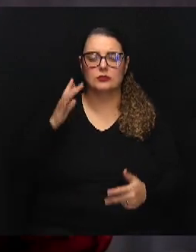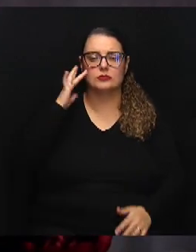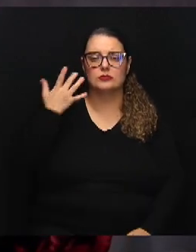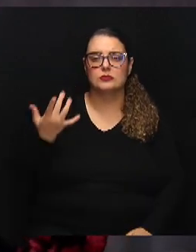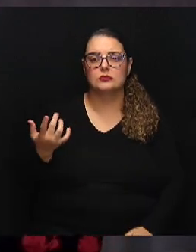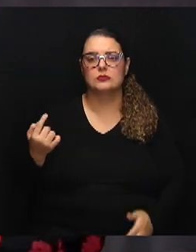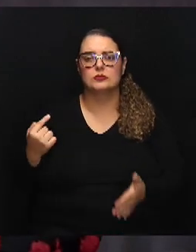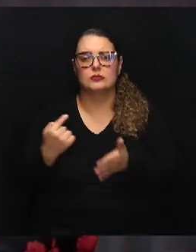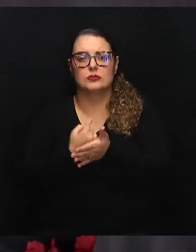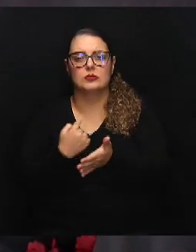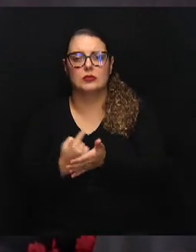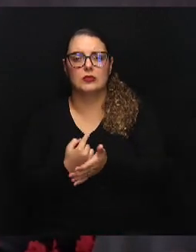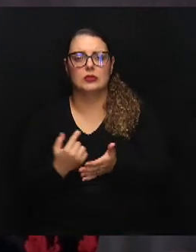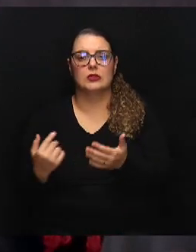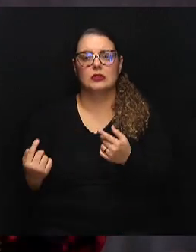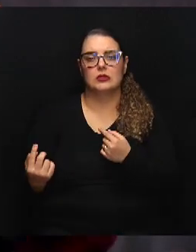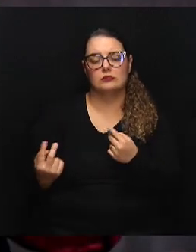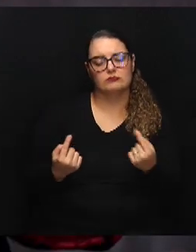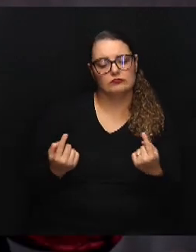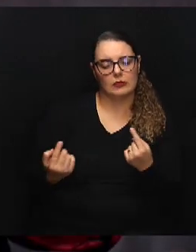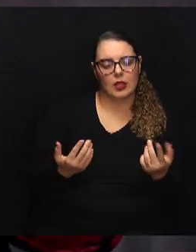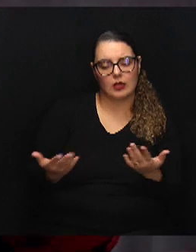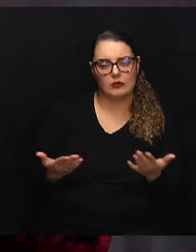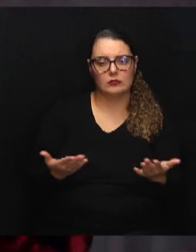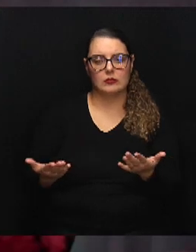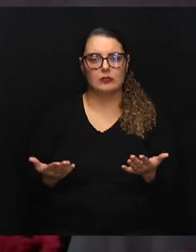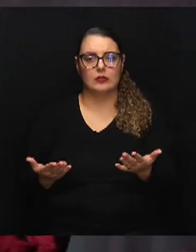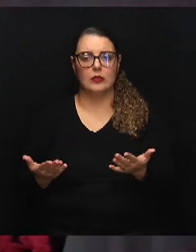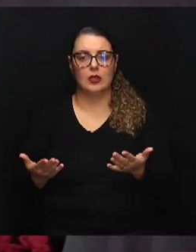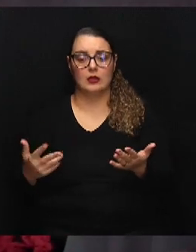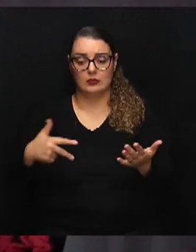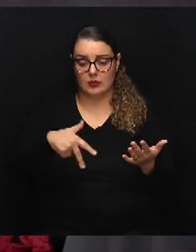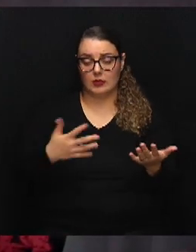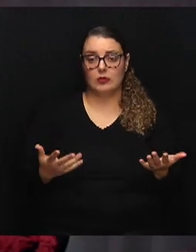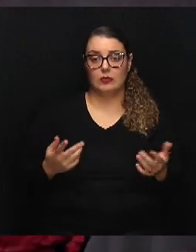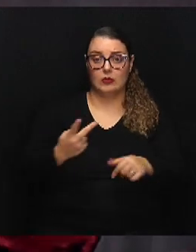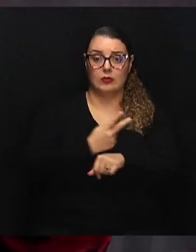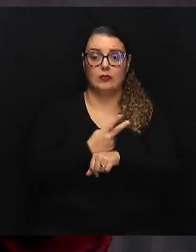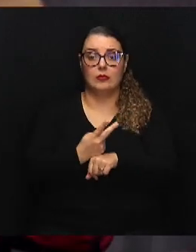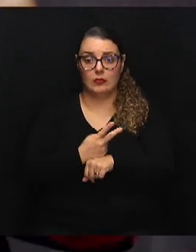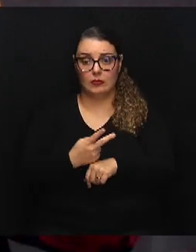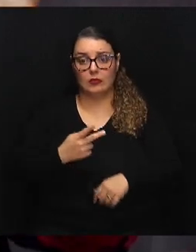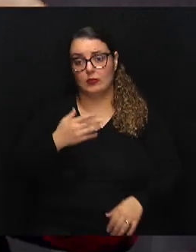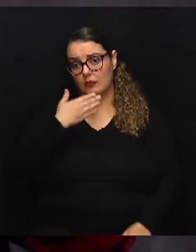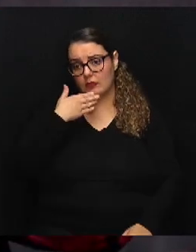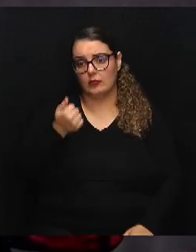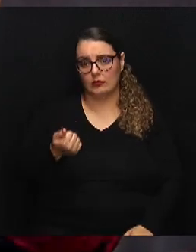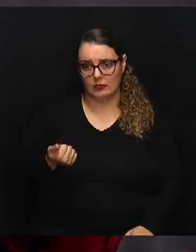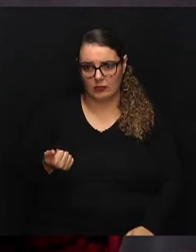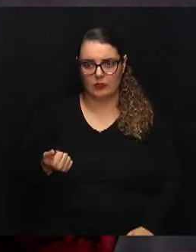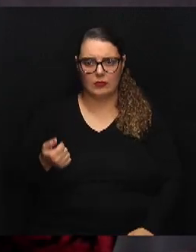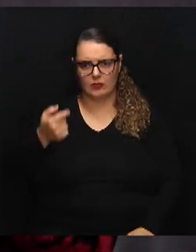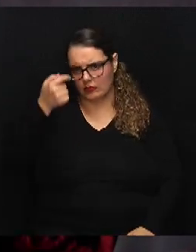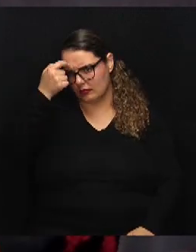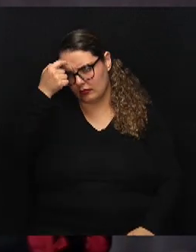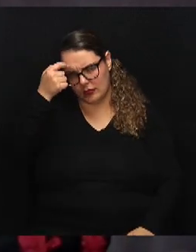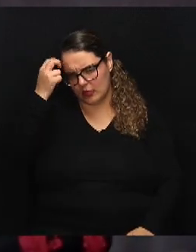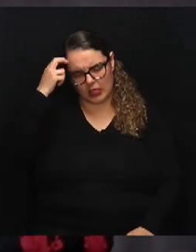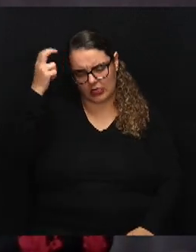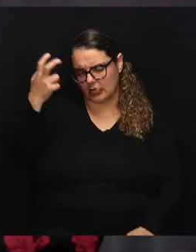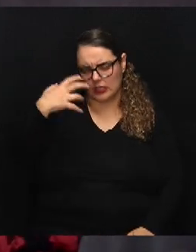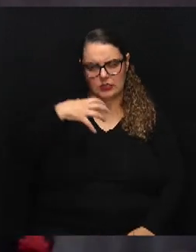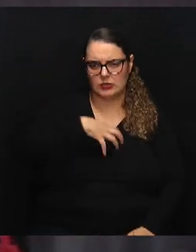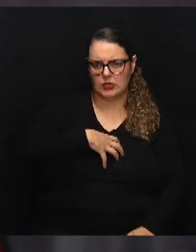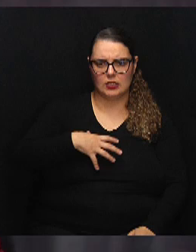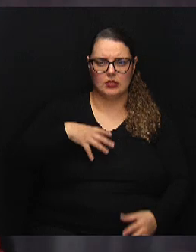das duas coisas nesse novo cenário. A gente tem que se situar e procurar o que é melhor, através da inteligência emocional e espiritual